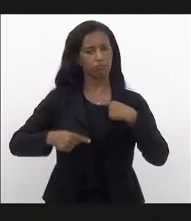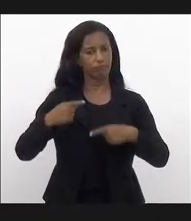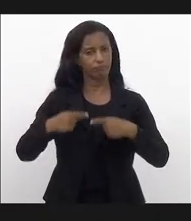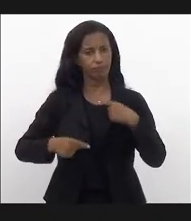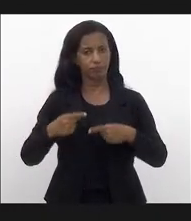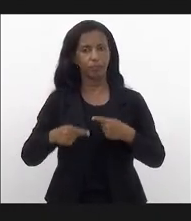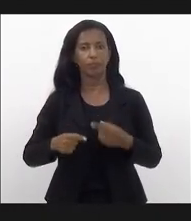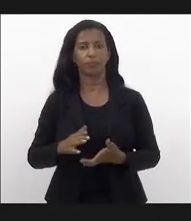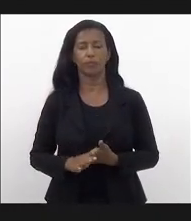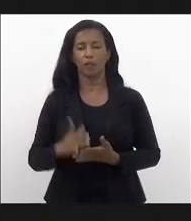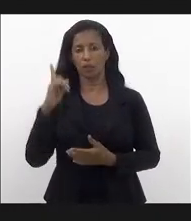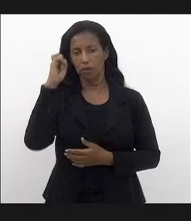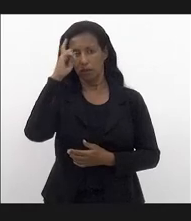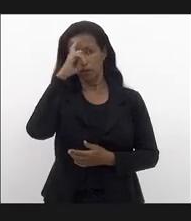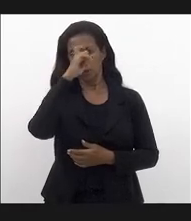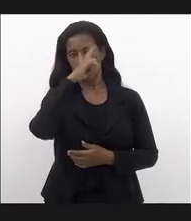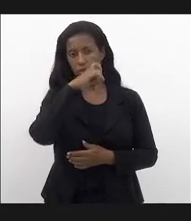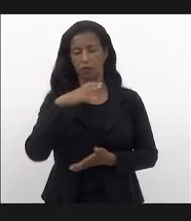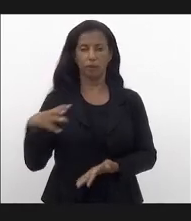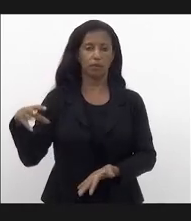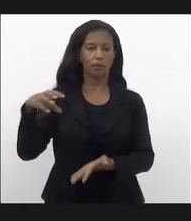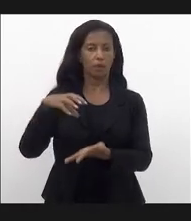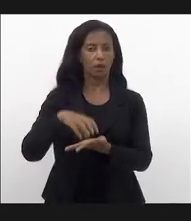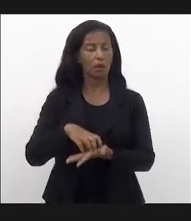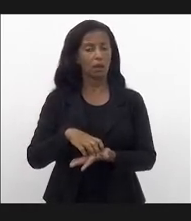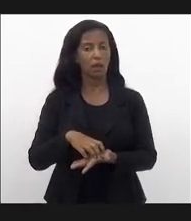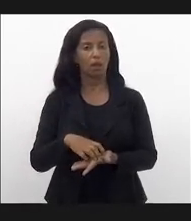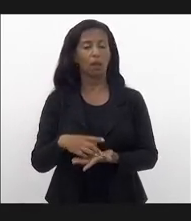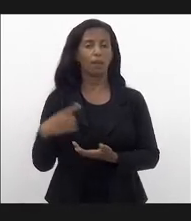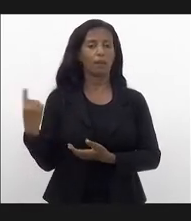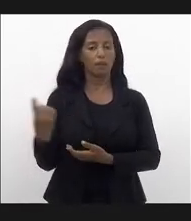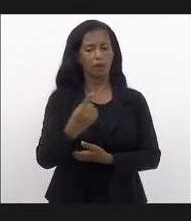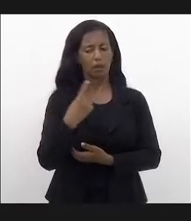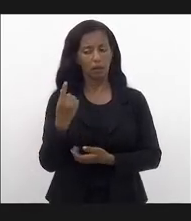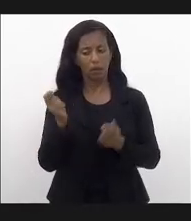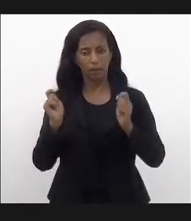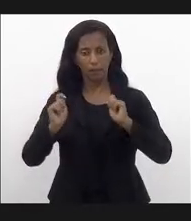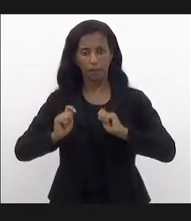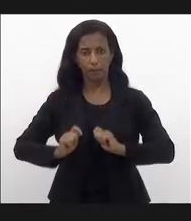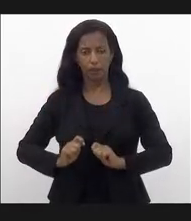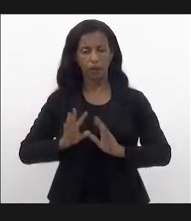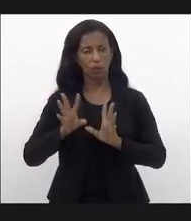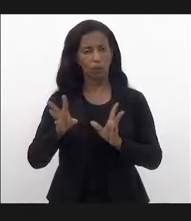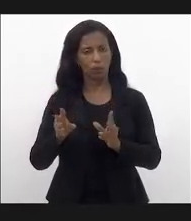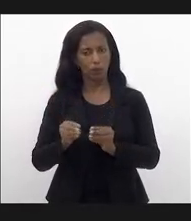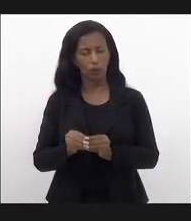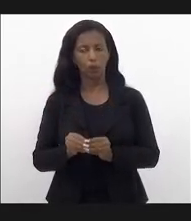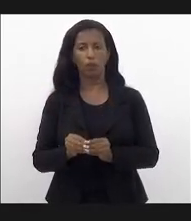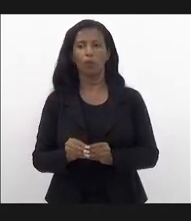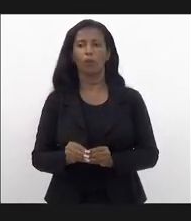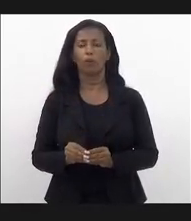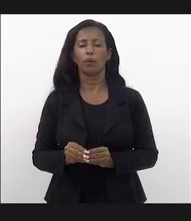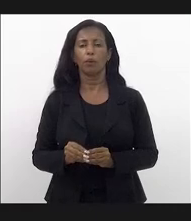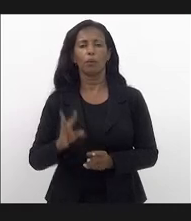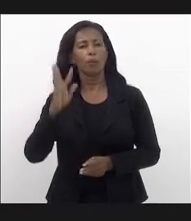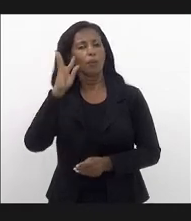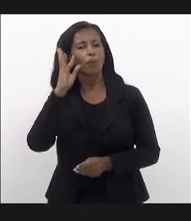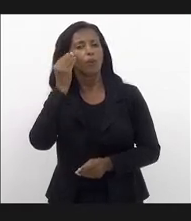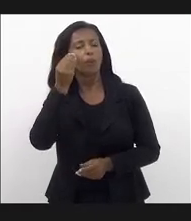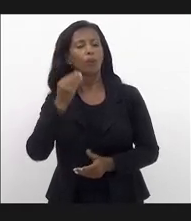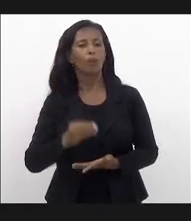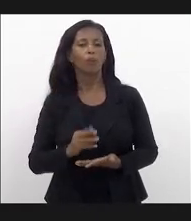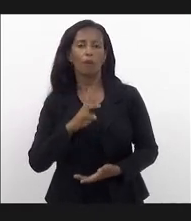as dificuldades do setor para que a gente possa concluir por alguma solução